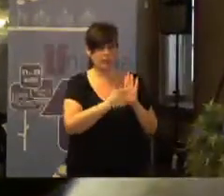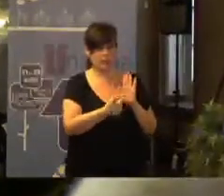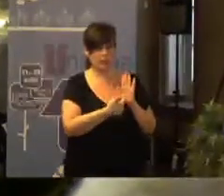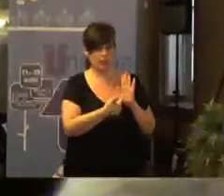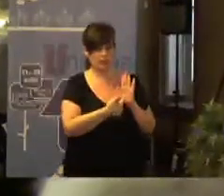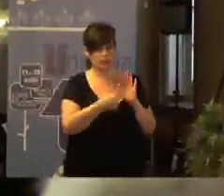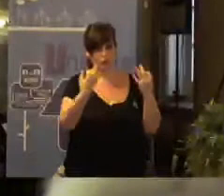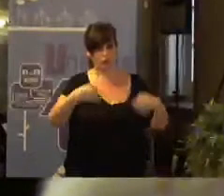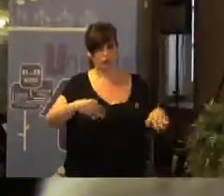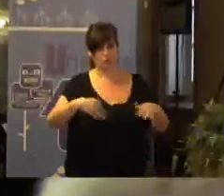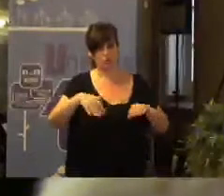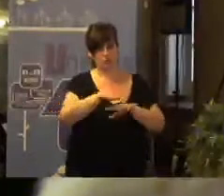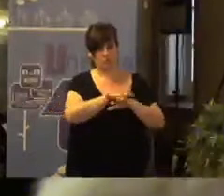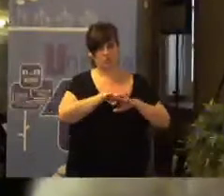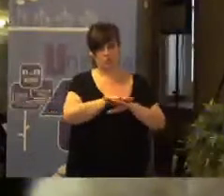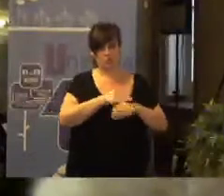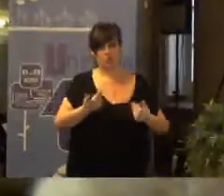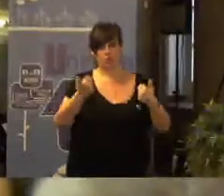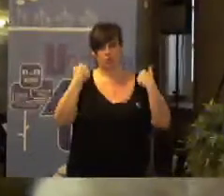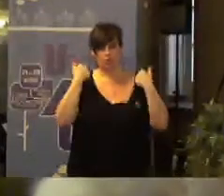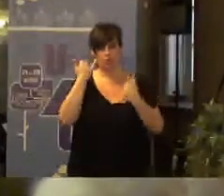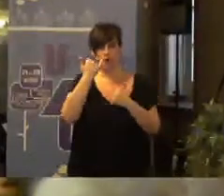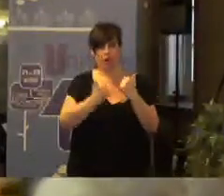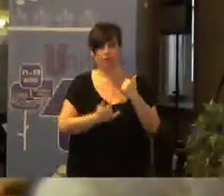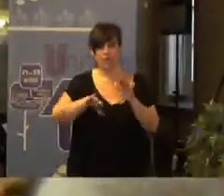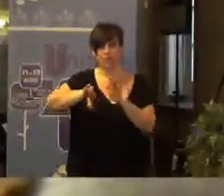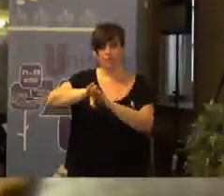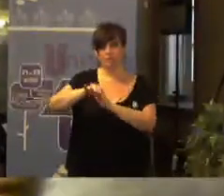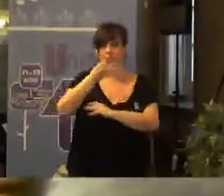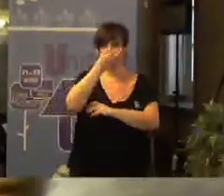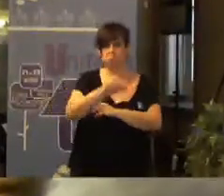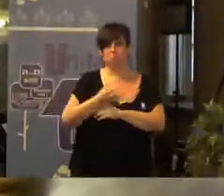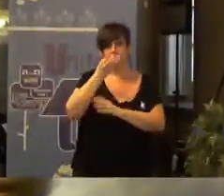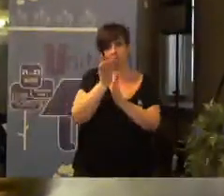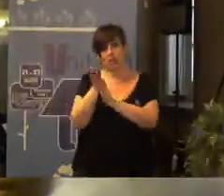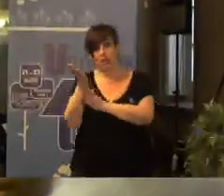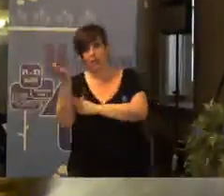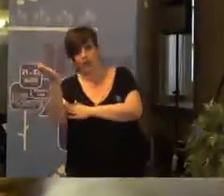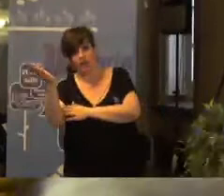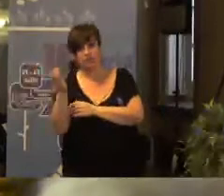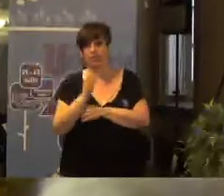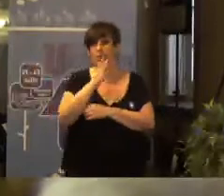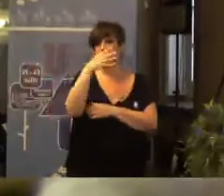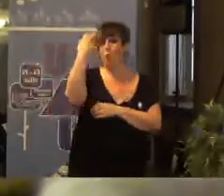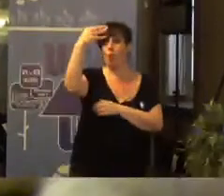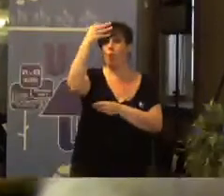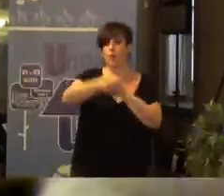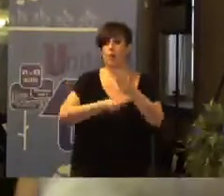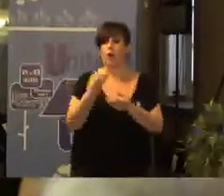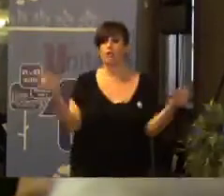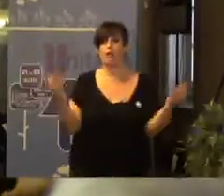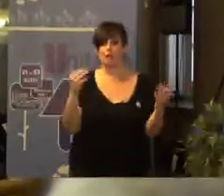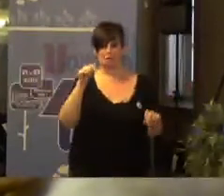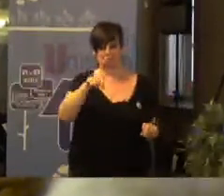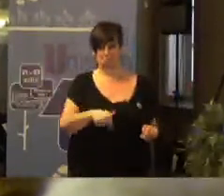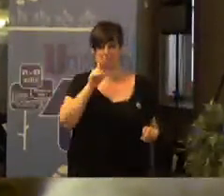Governo tem tido. Retirou o discurso à direita, porque a única coisa que a direita tinha era o discurso de que isto vai ser o desastre